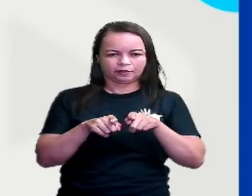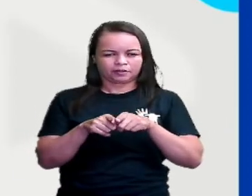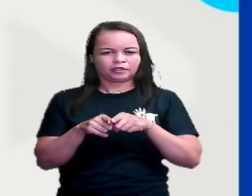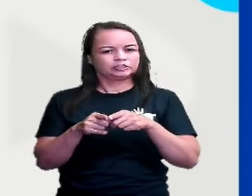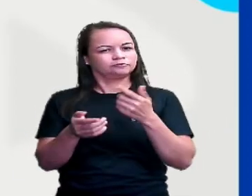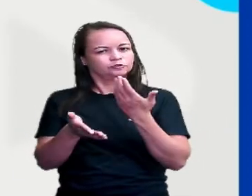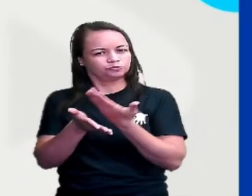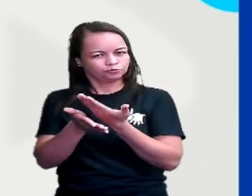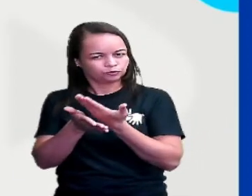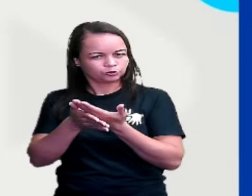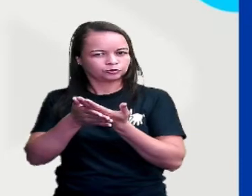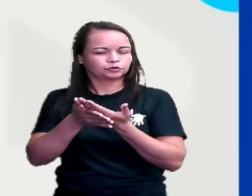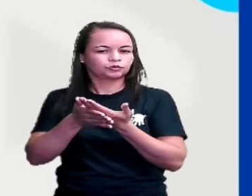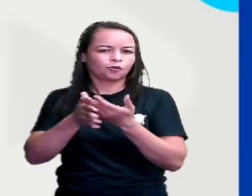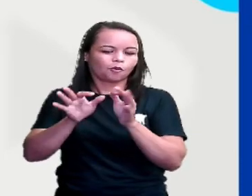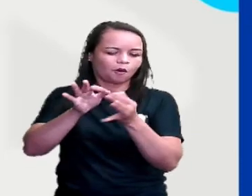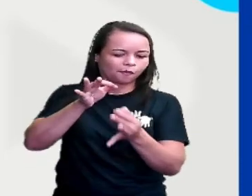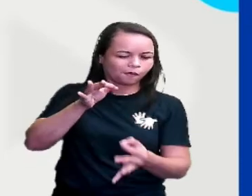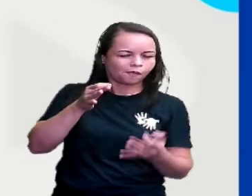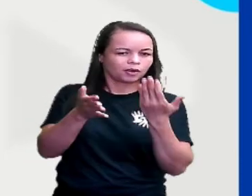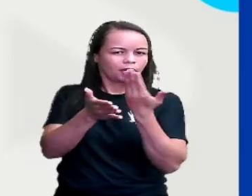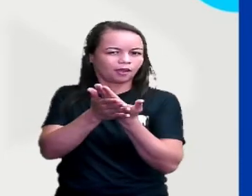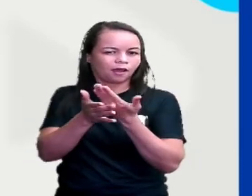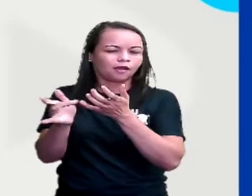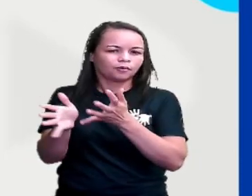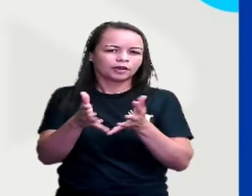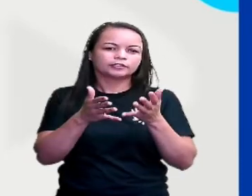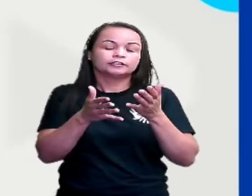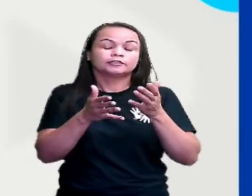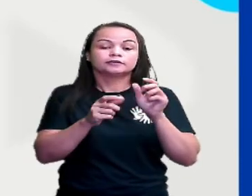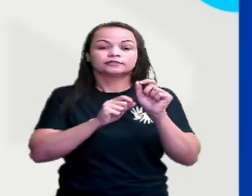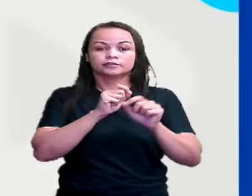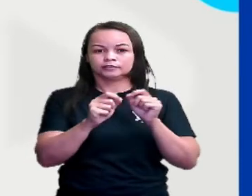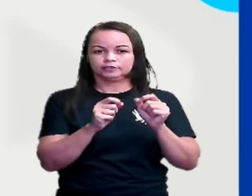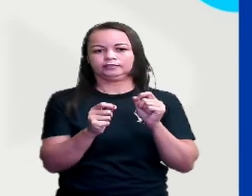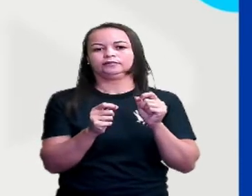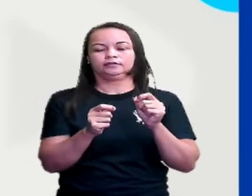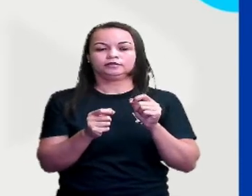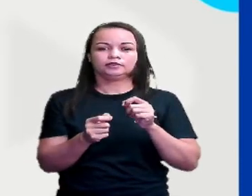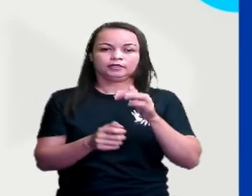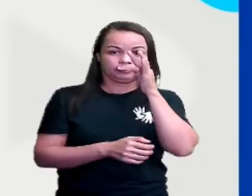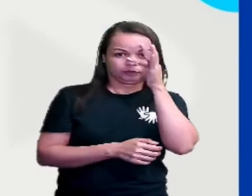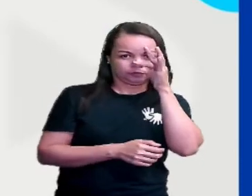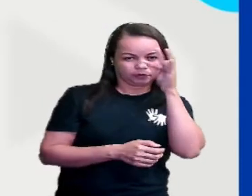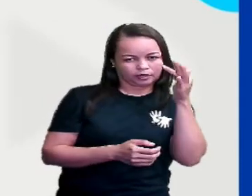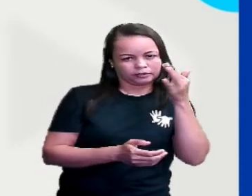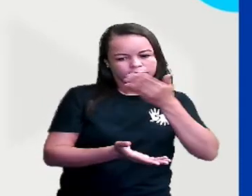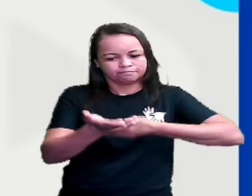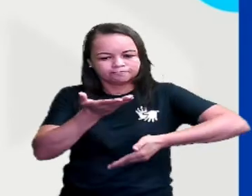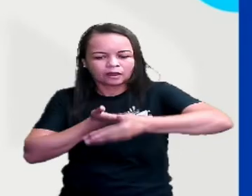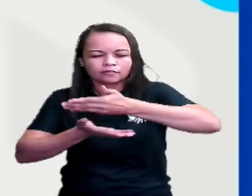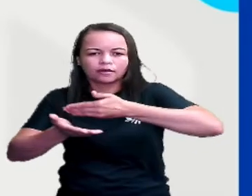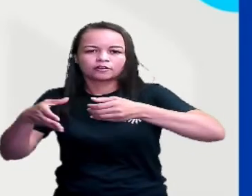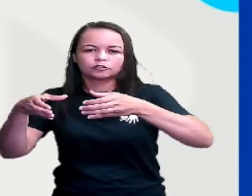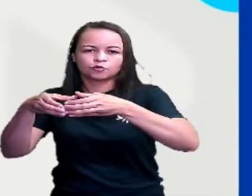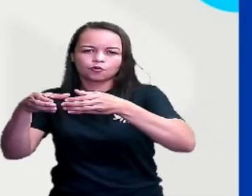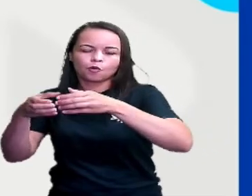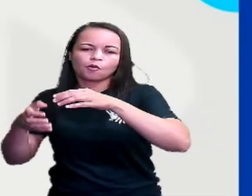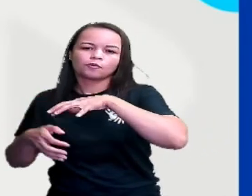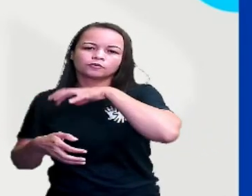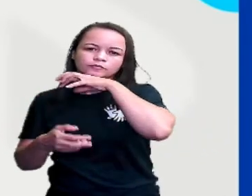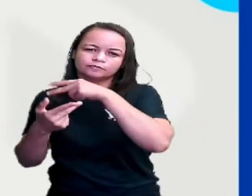nossa aula que as plantas elas vão estar interagindo com os animais, certo? E